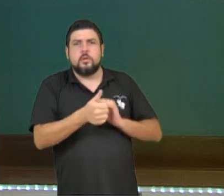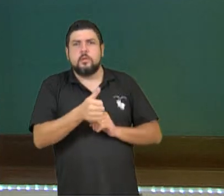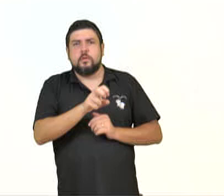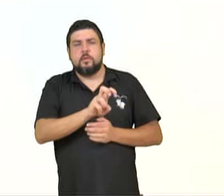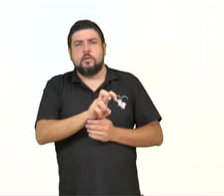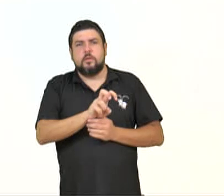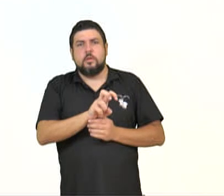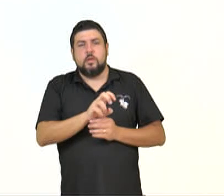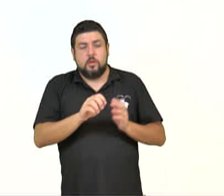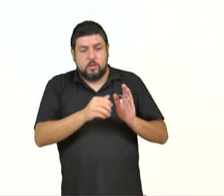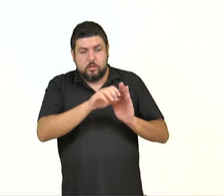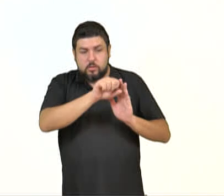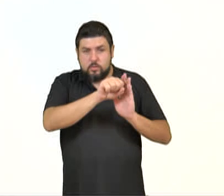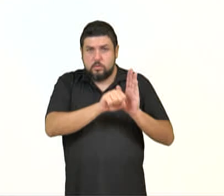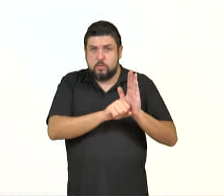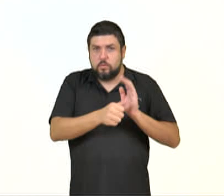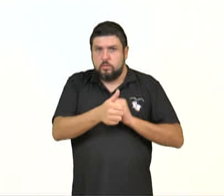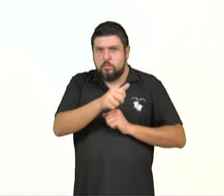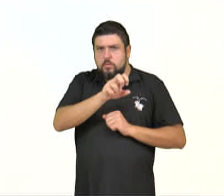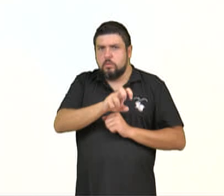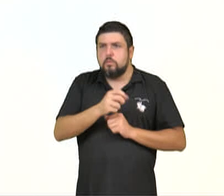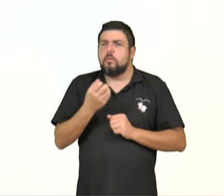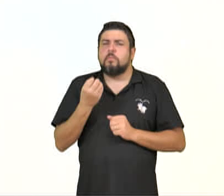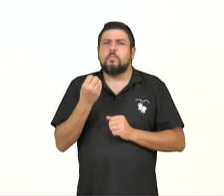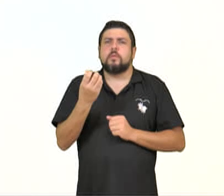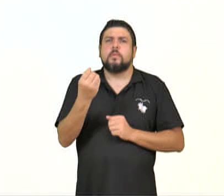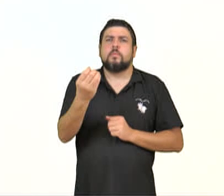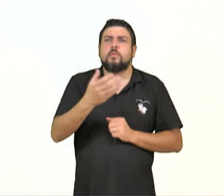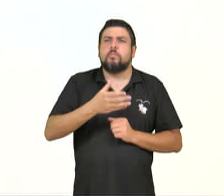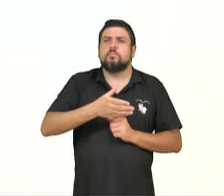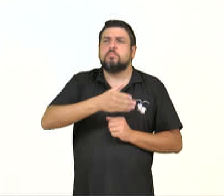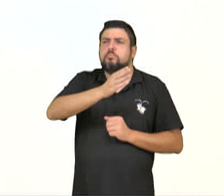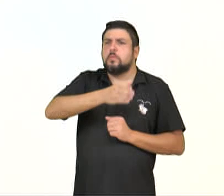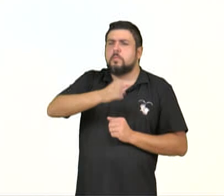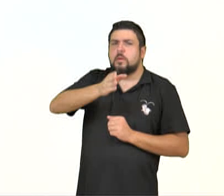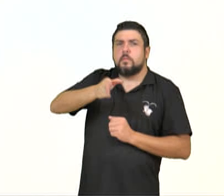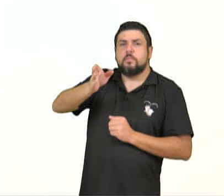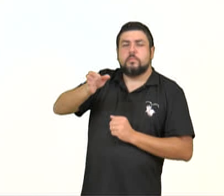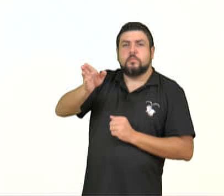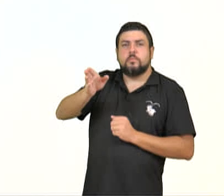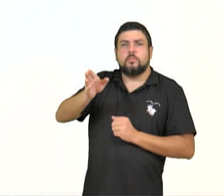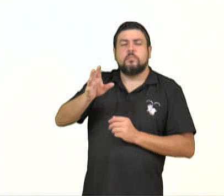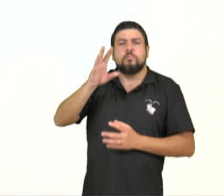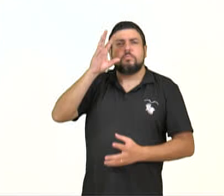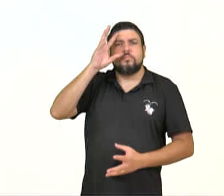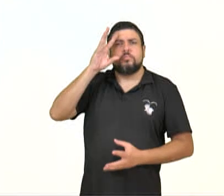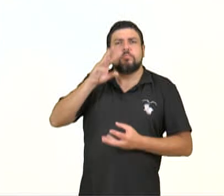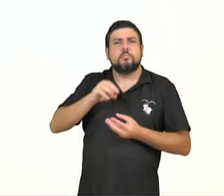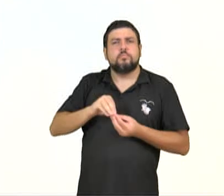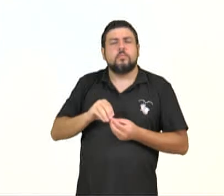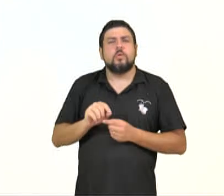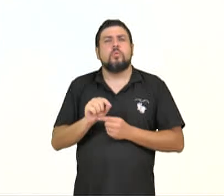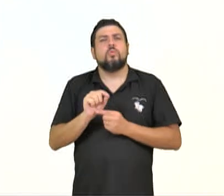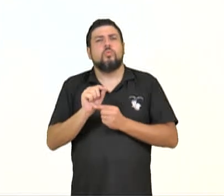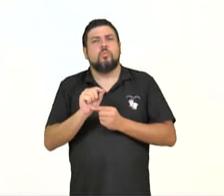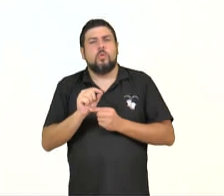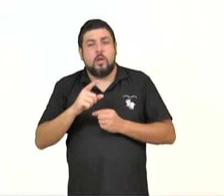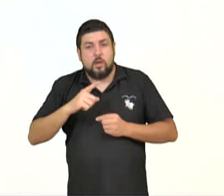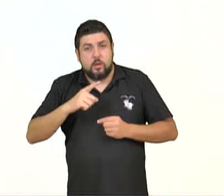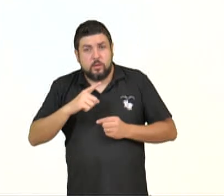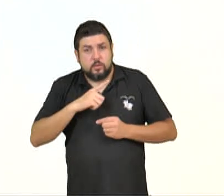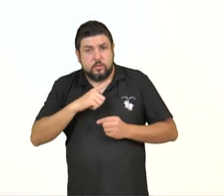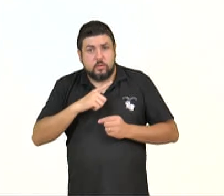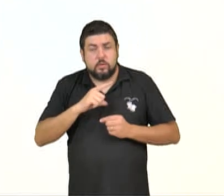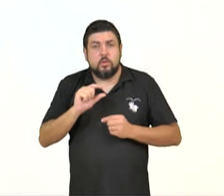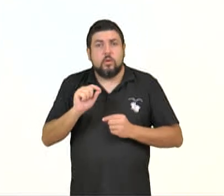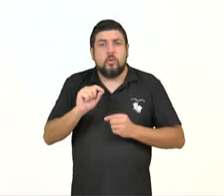e nessas viagens literalmente houve um redimensionamento, um reconhecimento e principalmente uma comunicação